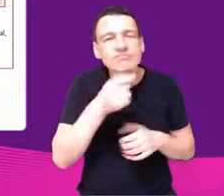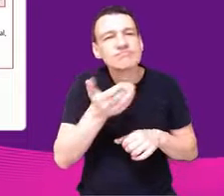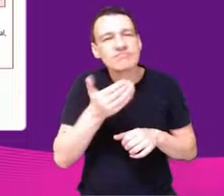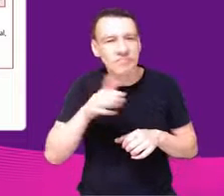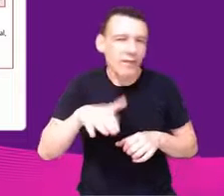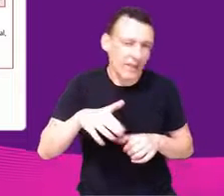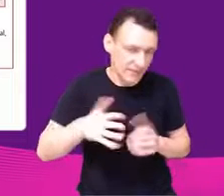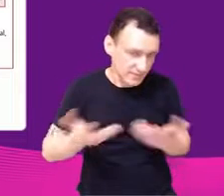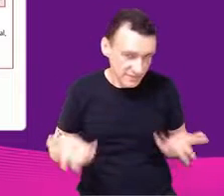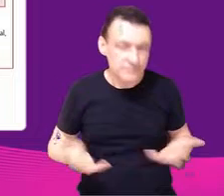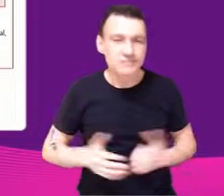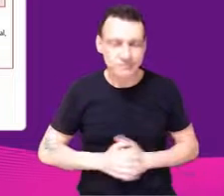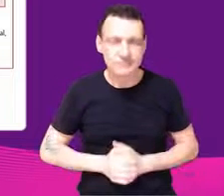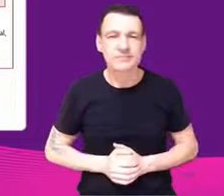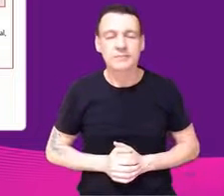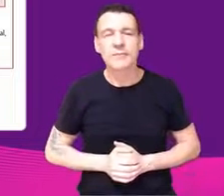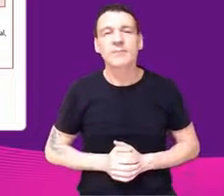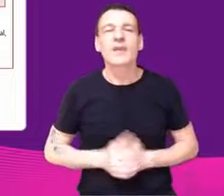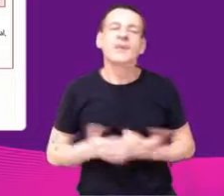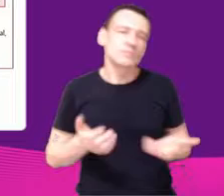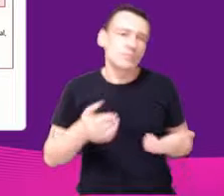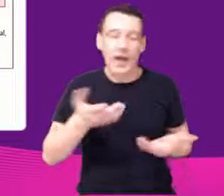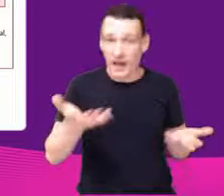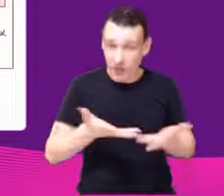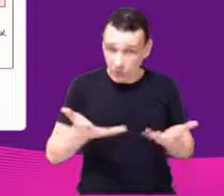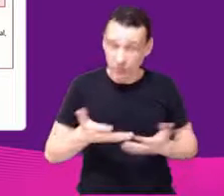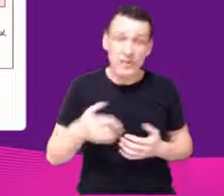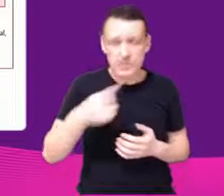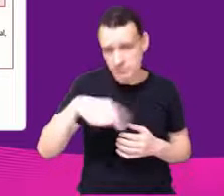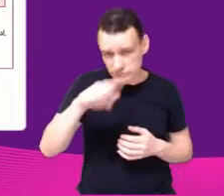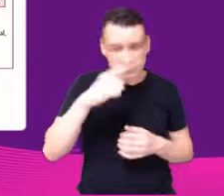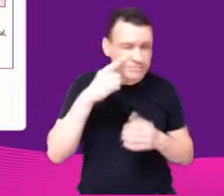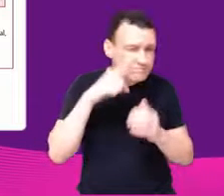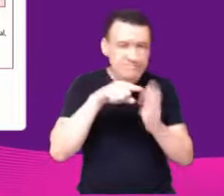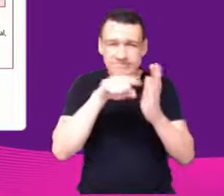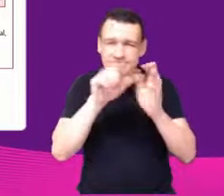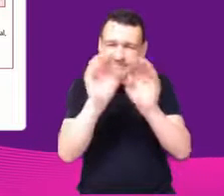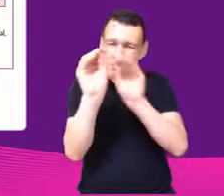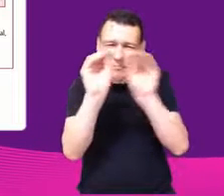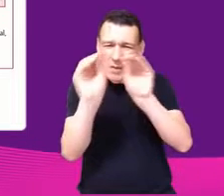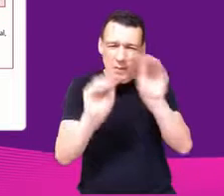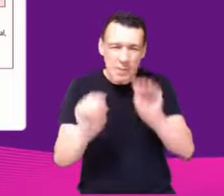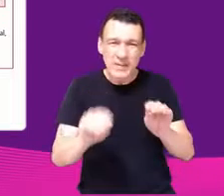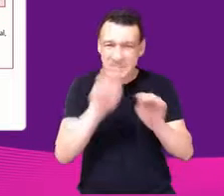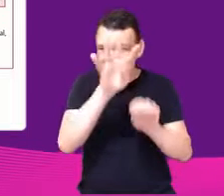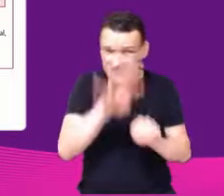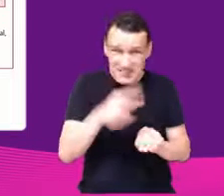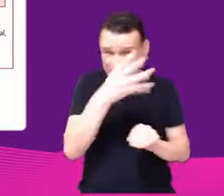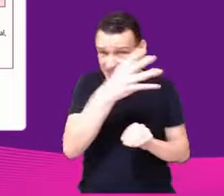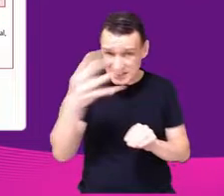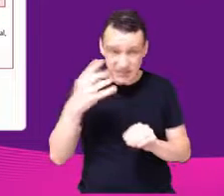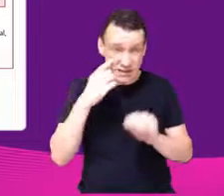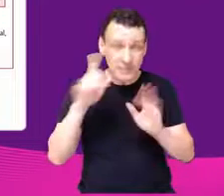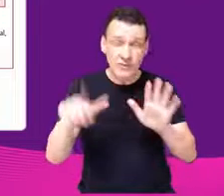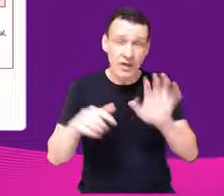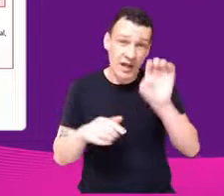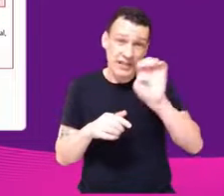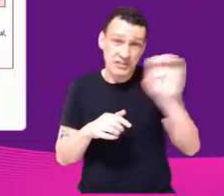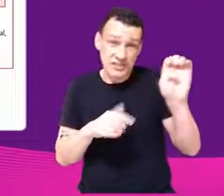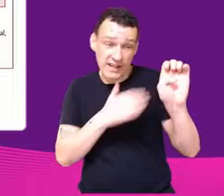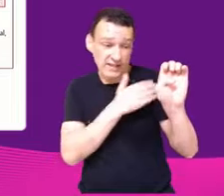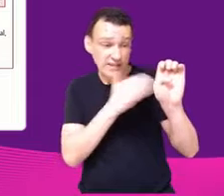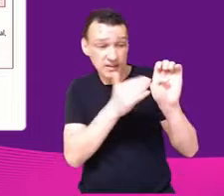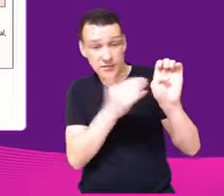países. E aqui nós vemos, né, nesses dados globais, movendo aqui da esquerda para a direita,